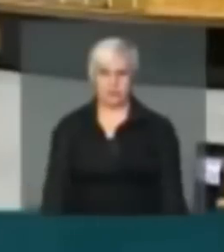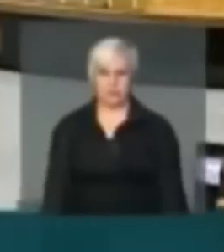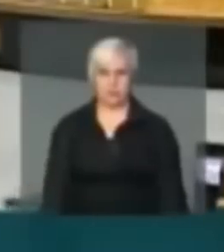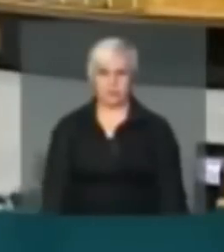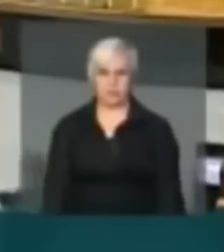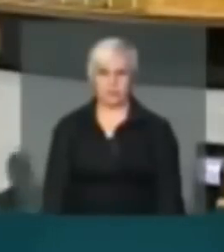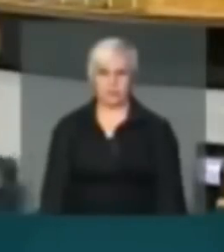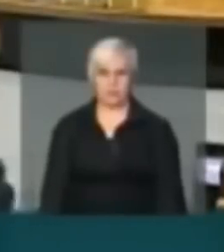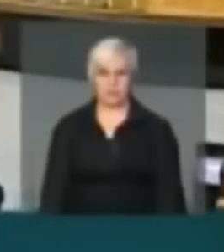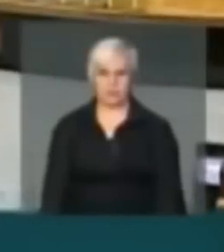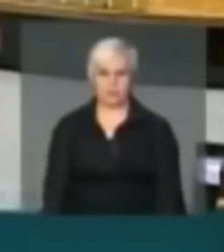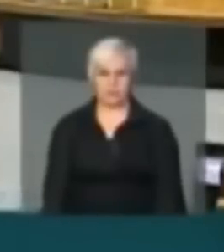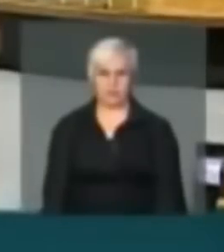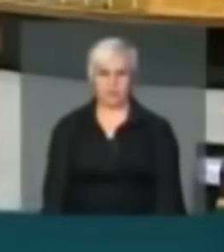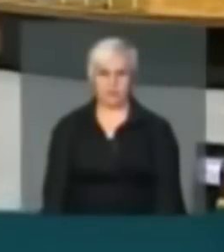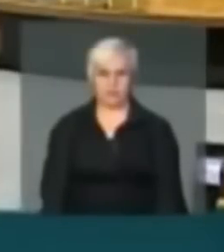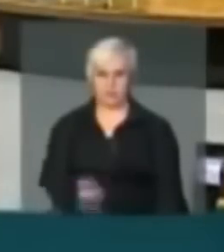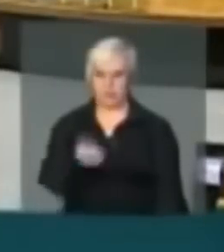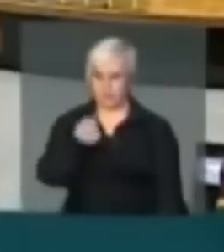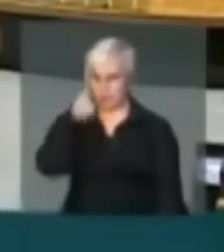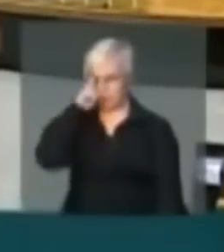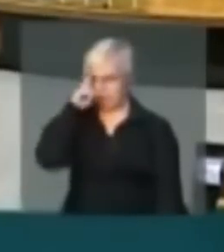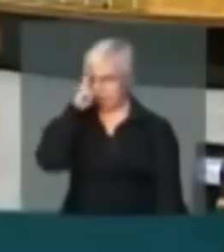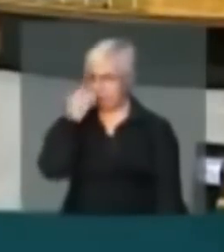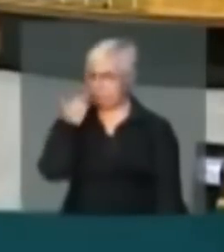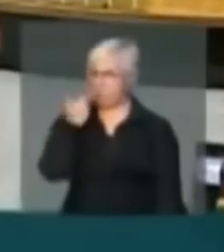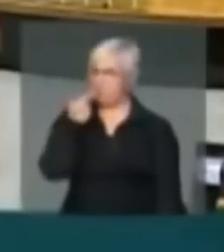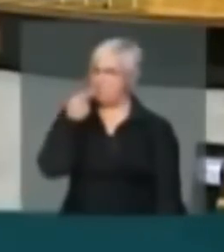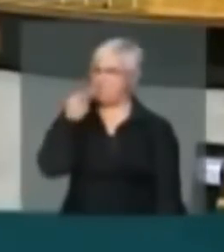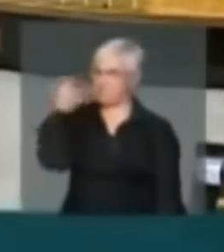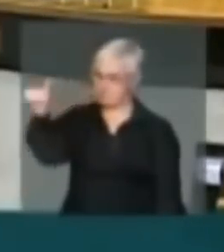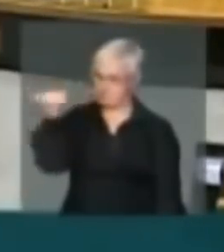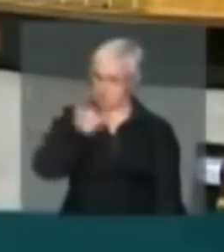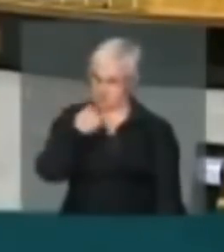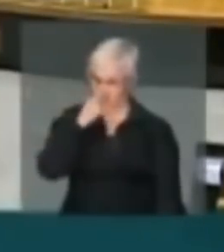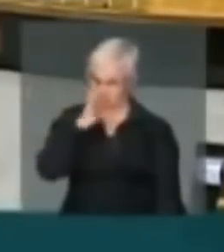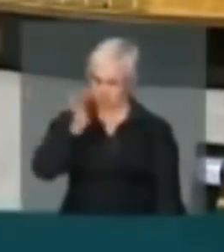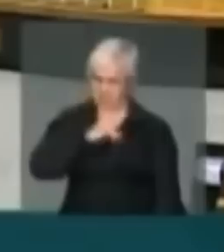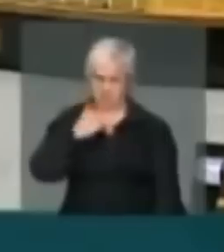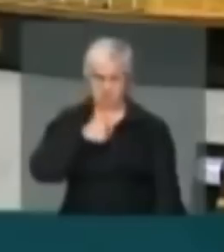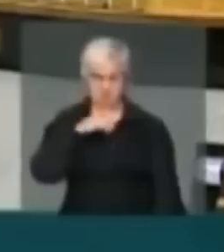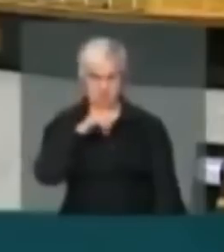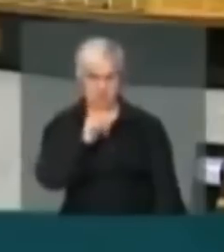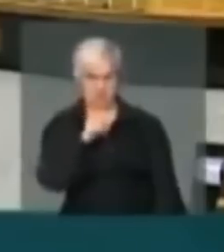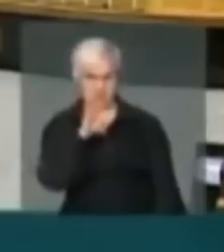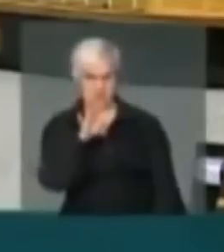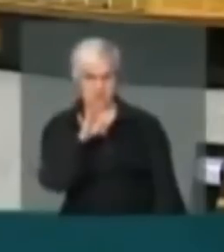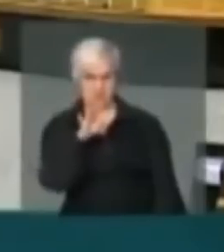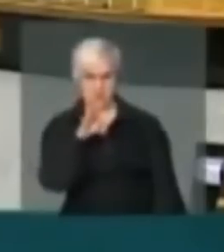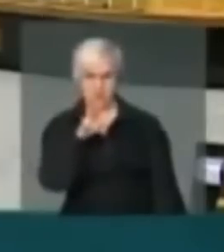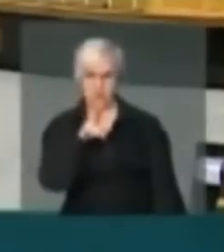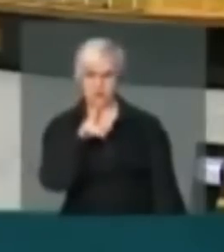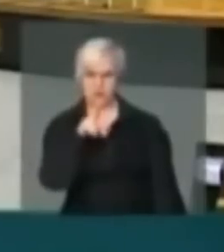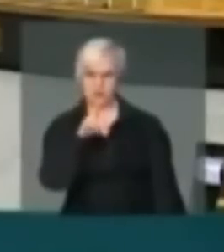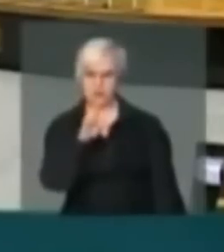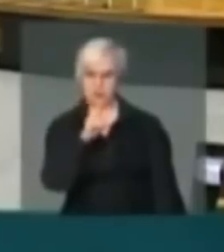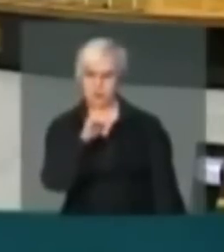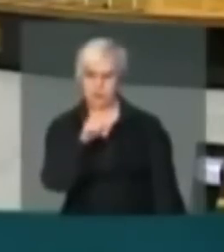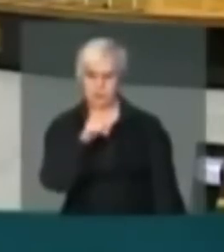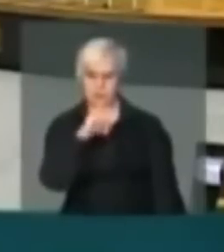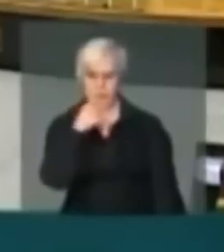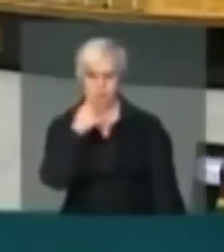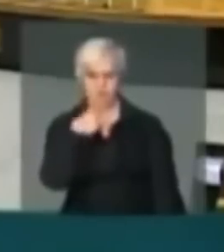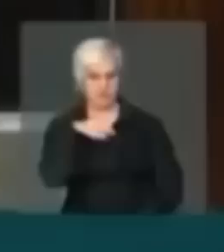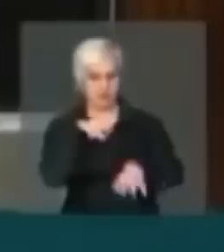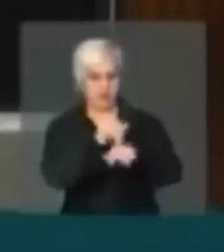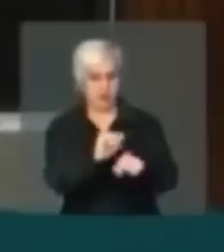em uma Rua do Rosário fica a poucos dias Tu me chamou de estuprador do túnel verde e eu falei que não isso para você porque você